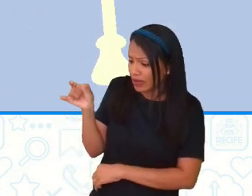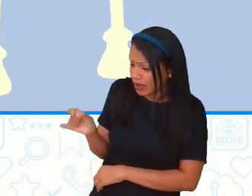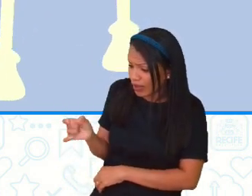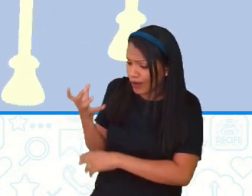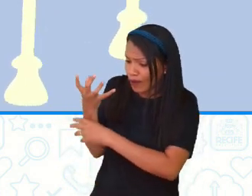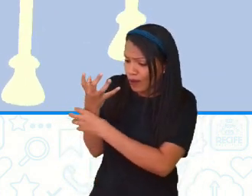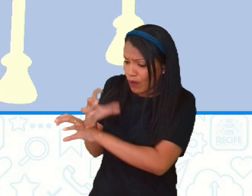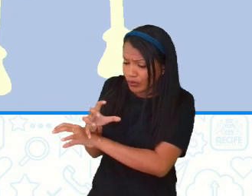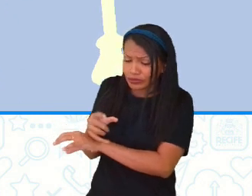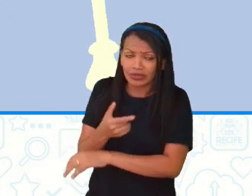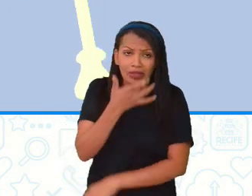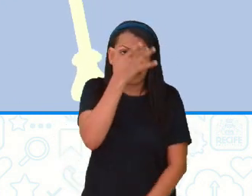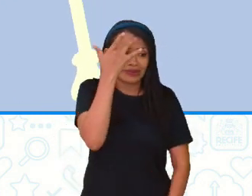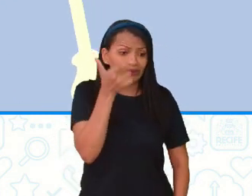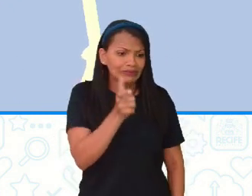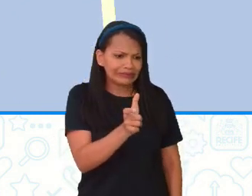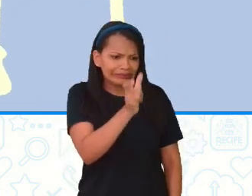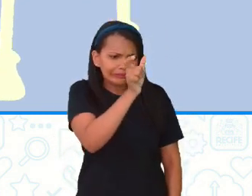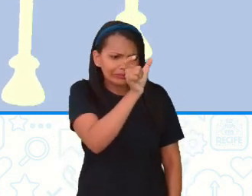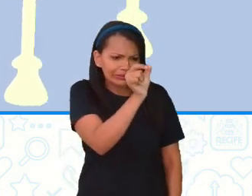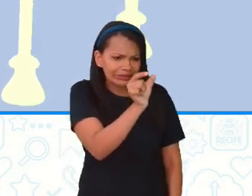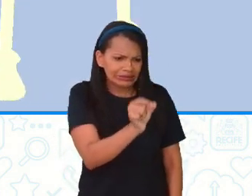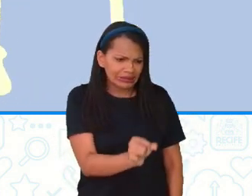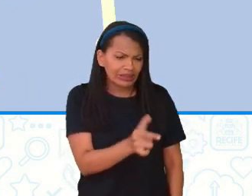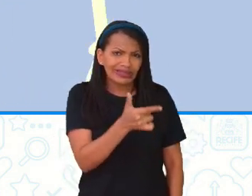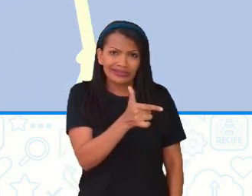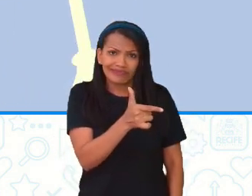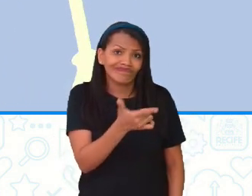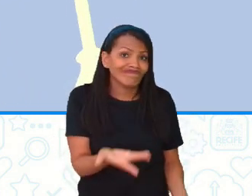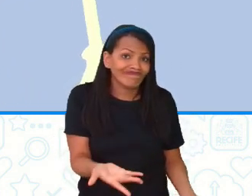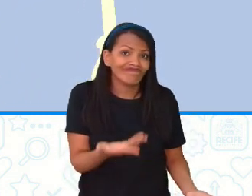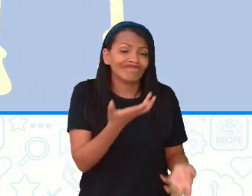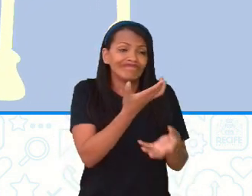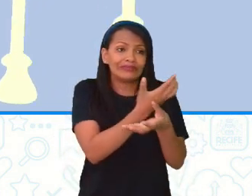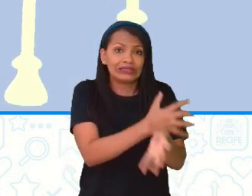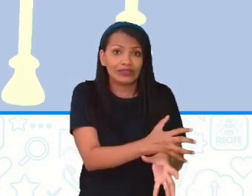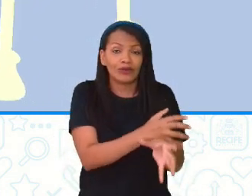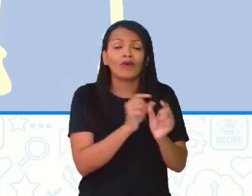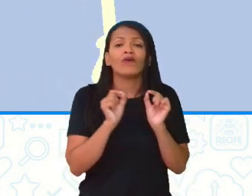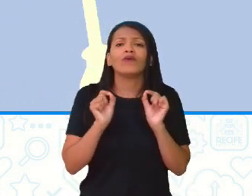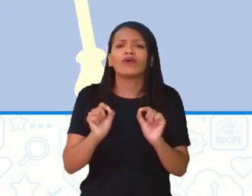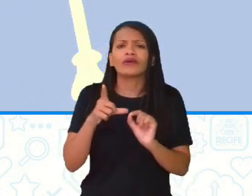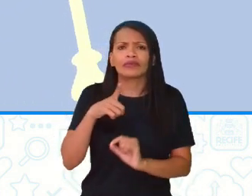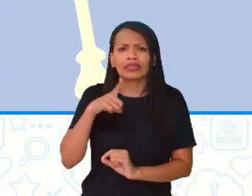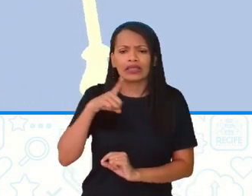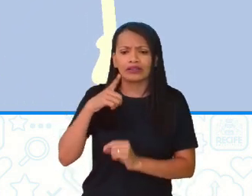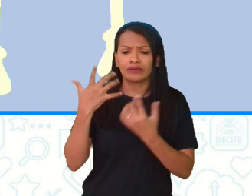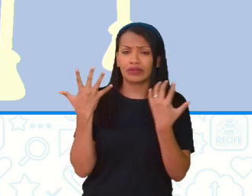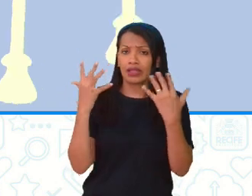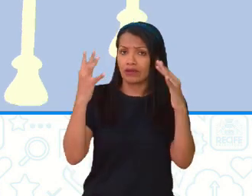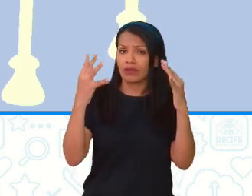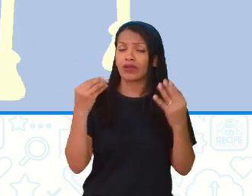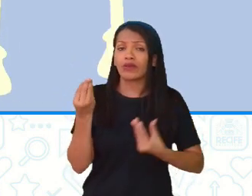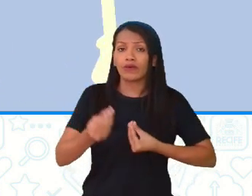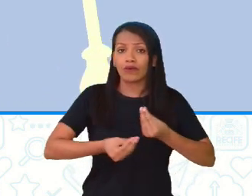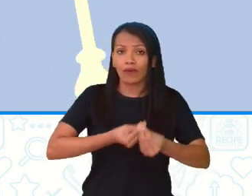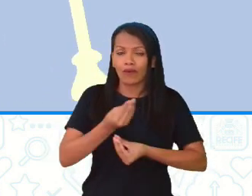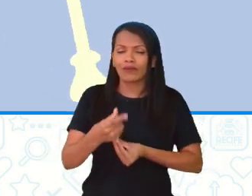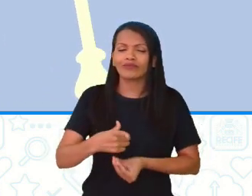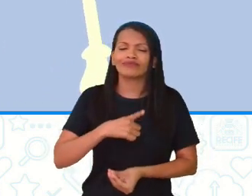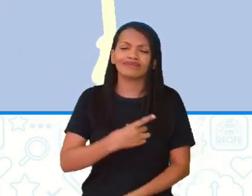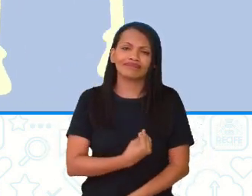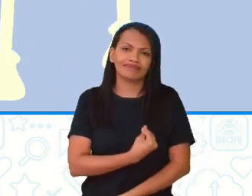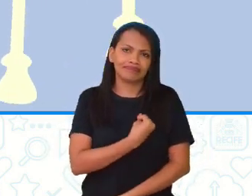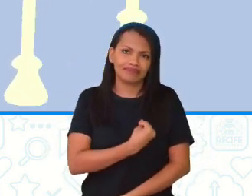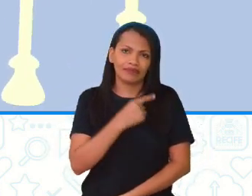tem? Só para facilitar, gente, o nosso entendimento de o que é que tem na natureza e de como é que ela existe. Então,